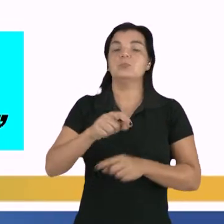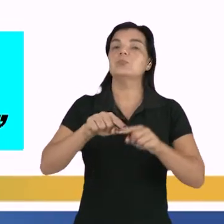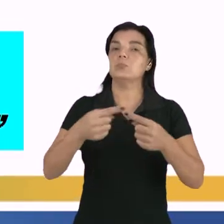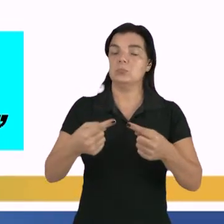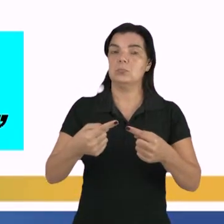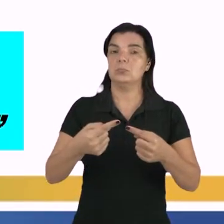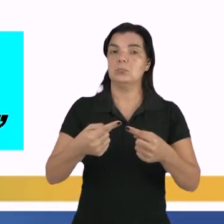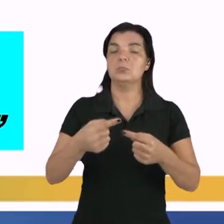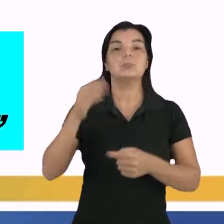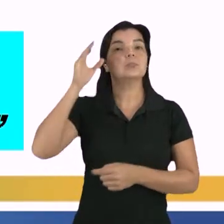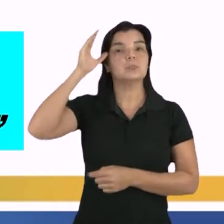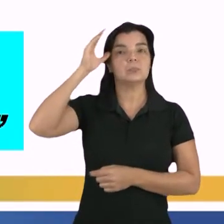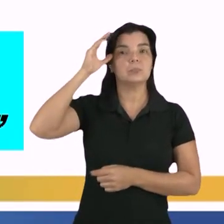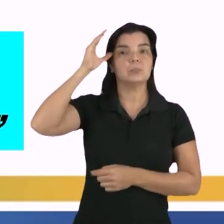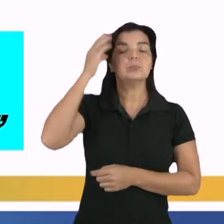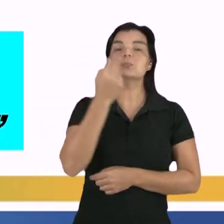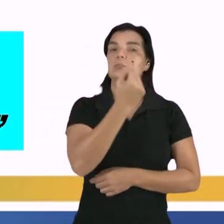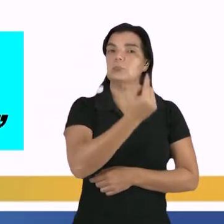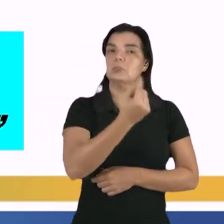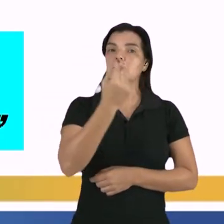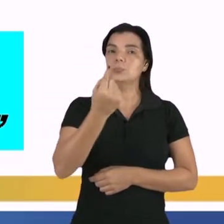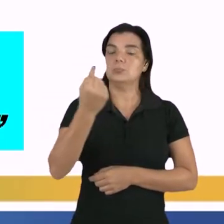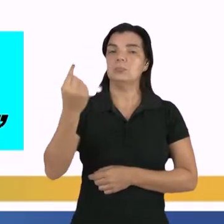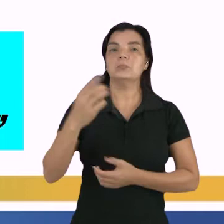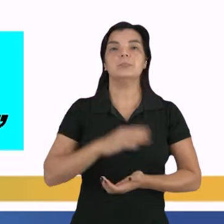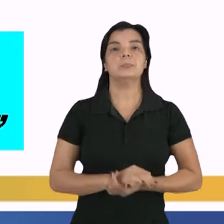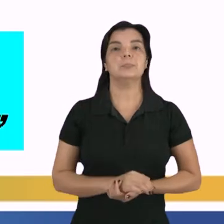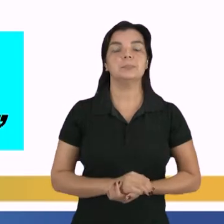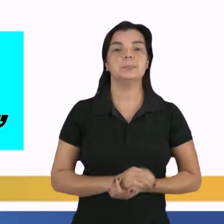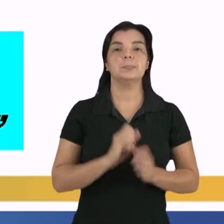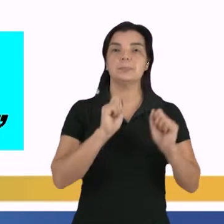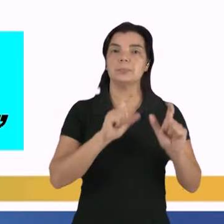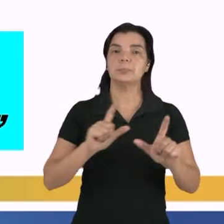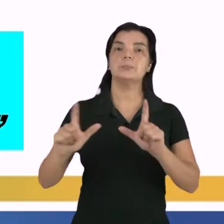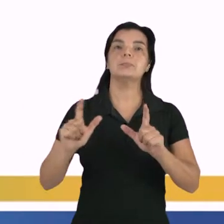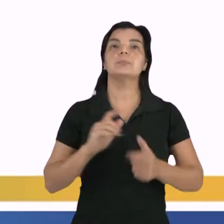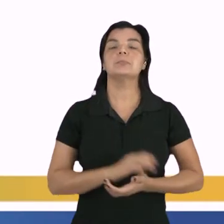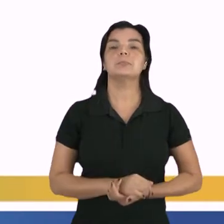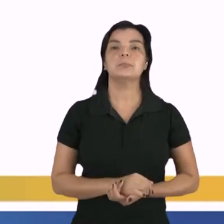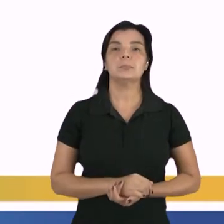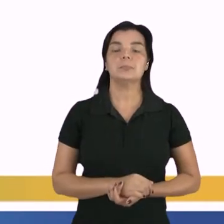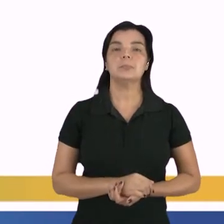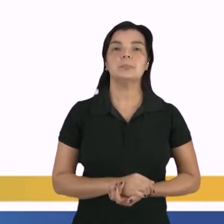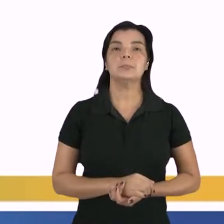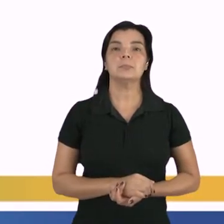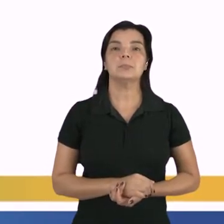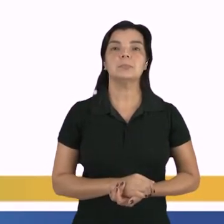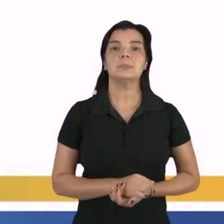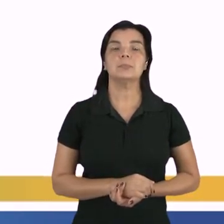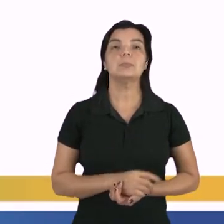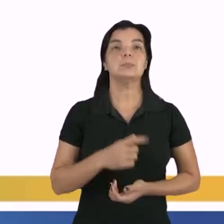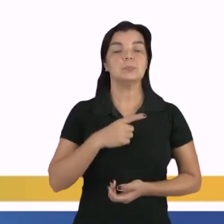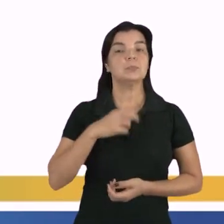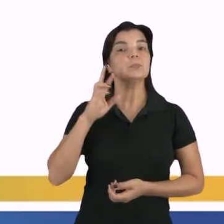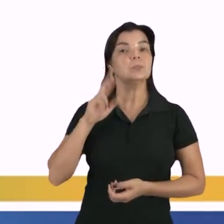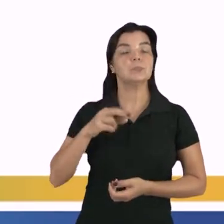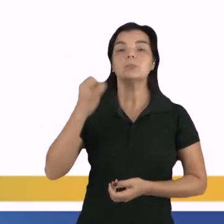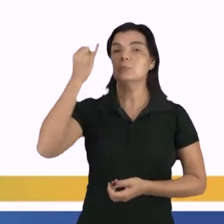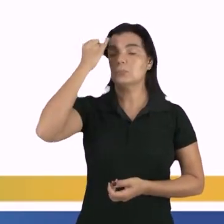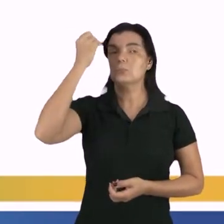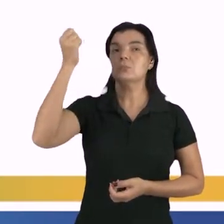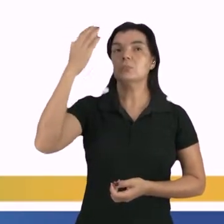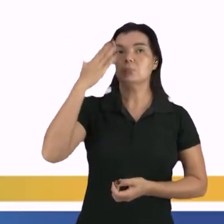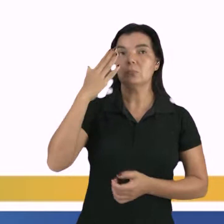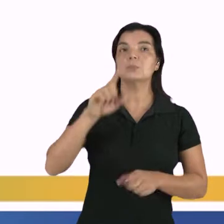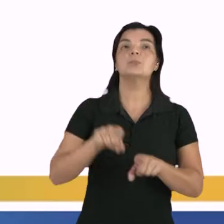autoridade, mas pela consciência individual. Vamos para a nossa próxima imagem aqui, que nós temos mais elementos. Então, é a razão